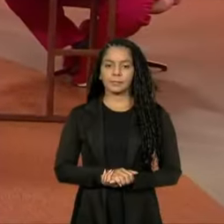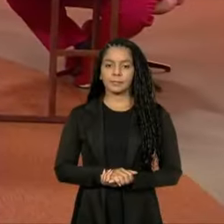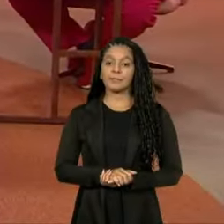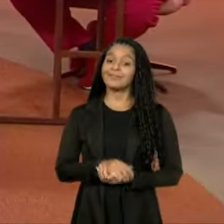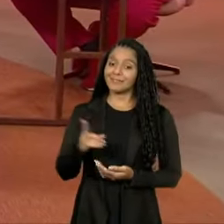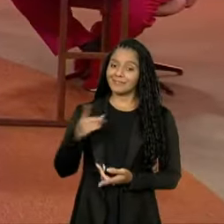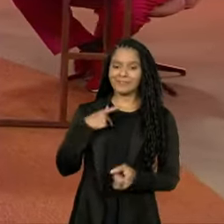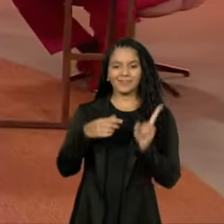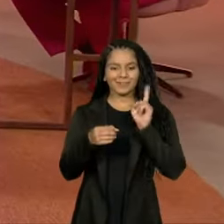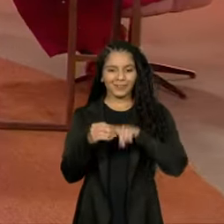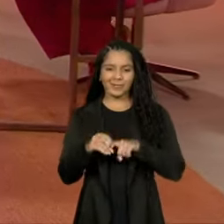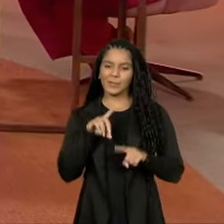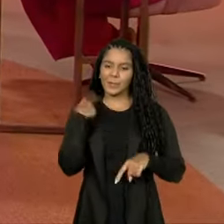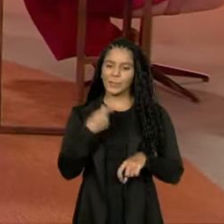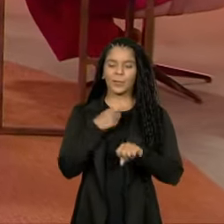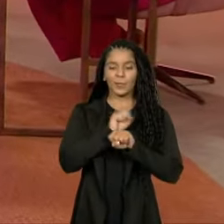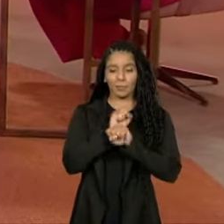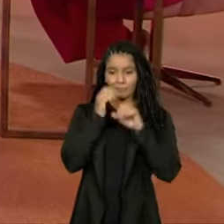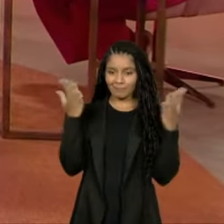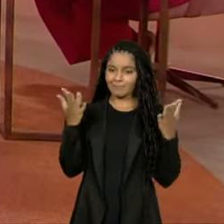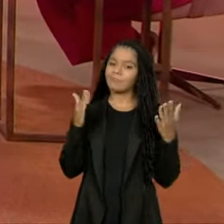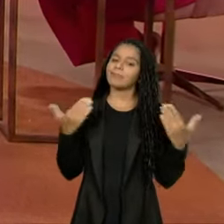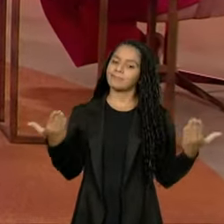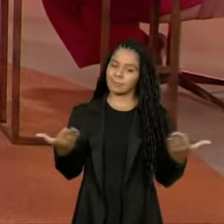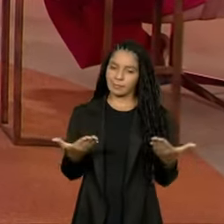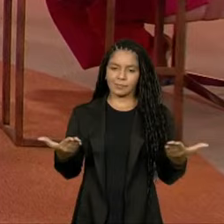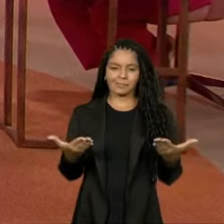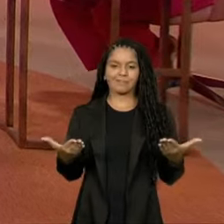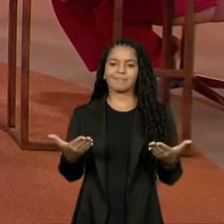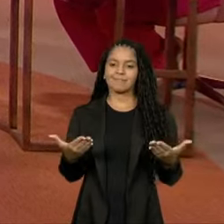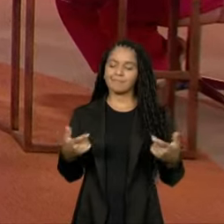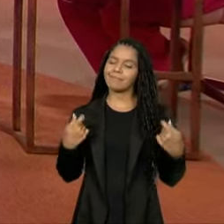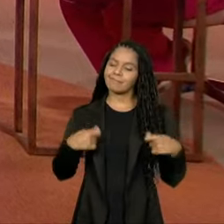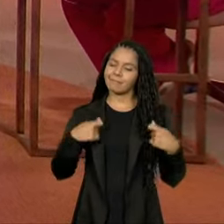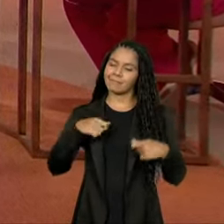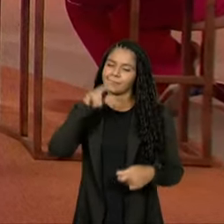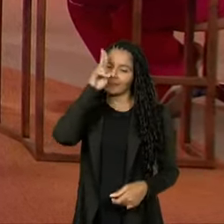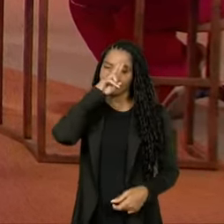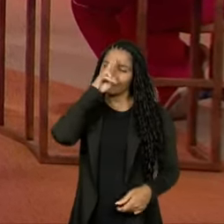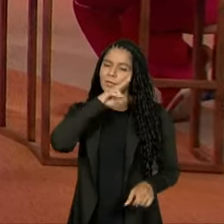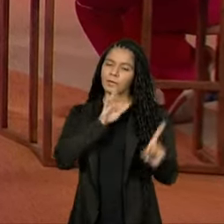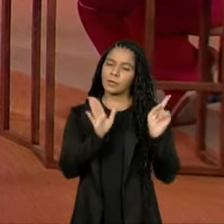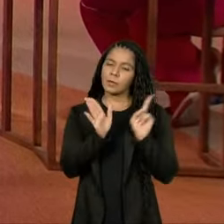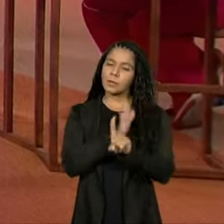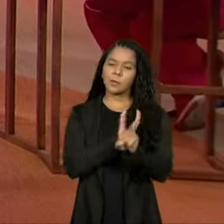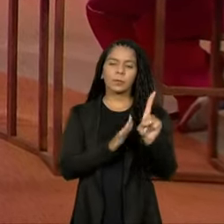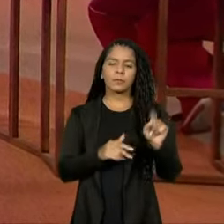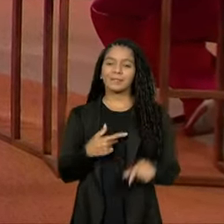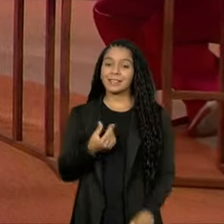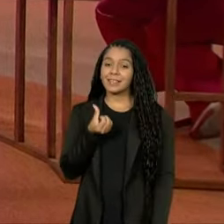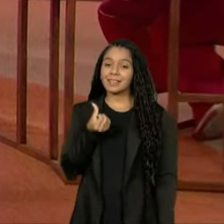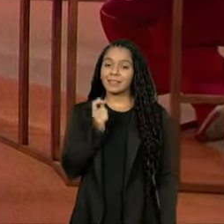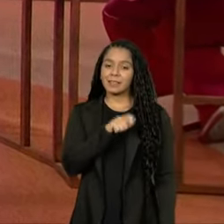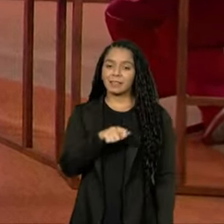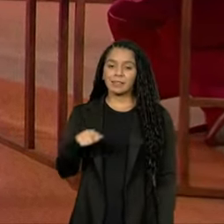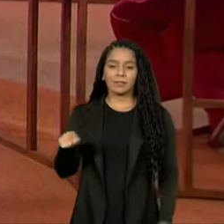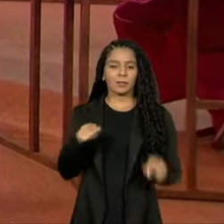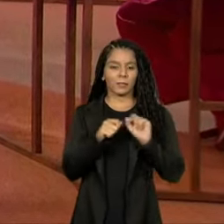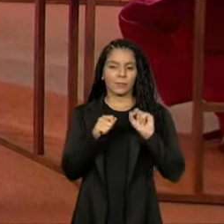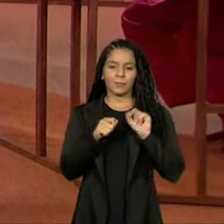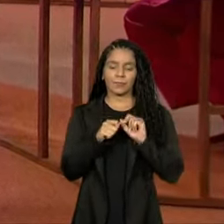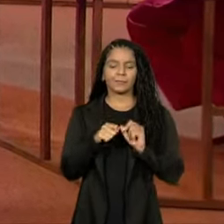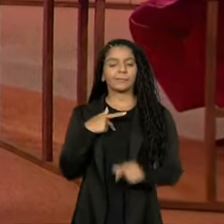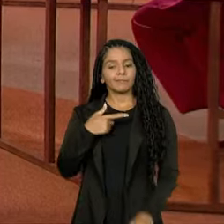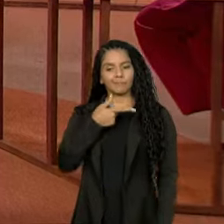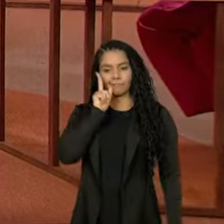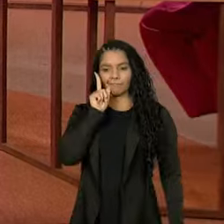E a gente está de volta com o nosso Sem Censura, que hoje não podia deixar de lembrar daquela pergunta que a gente se fez durante 6 anos e que